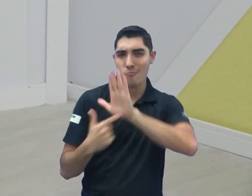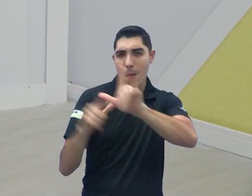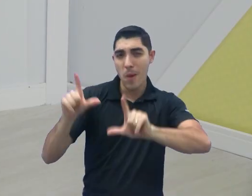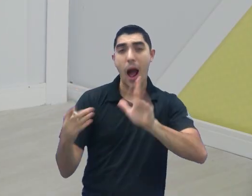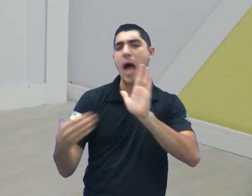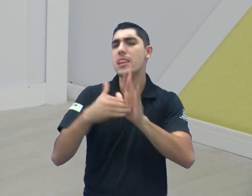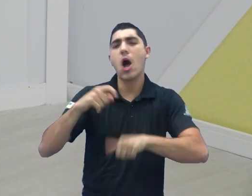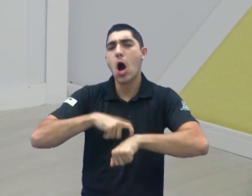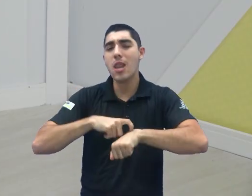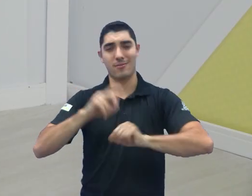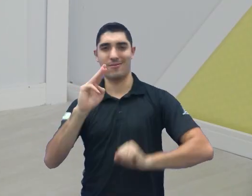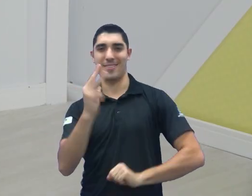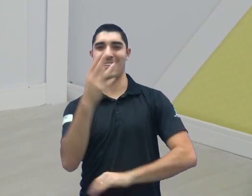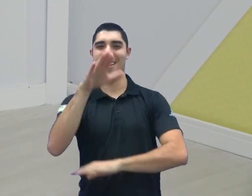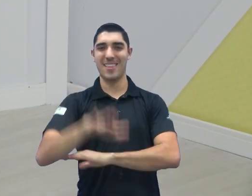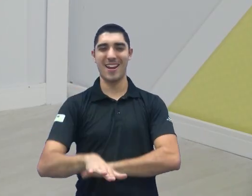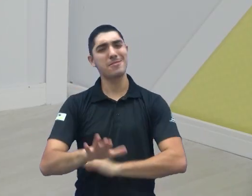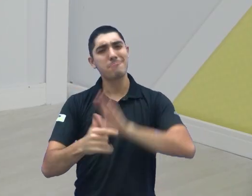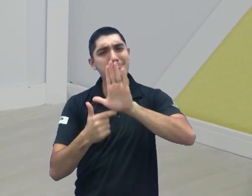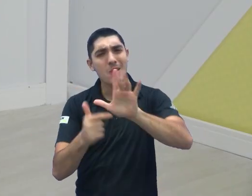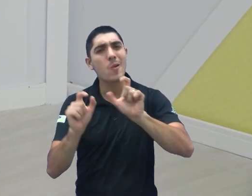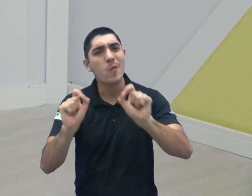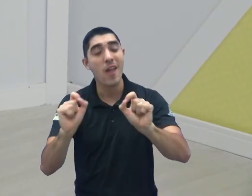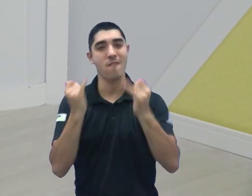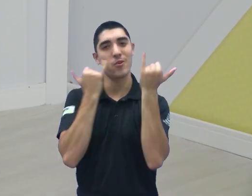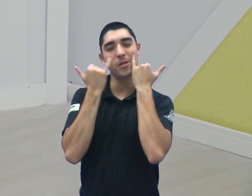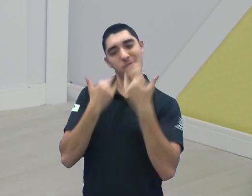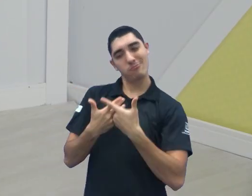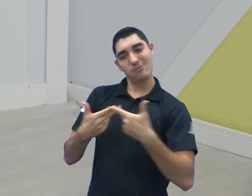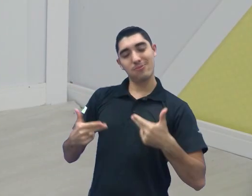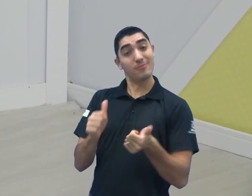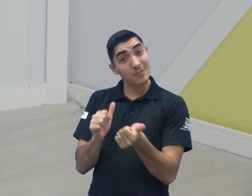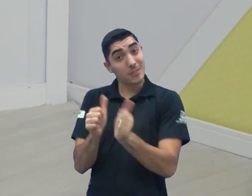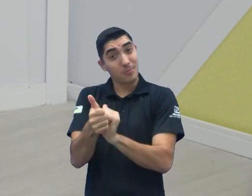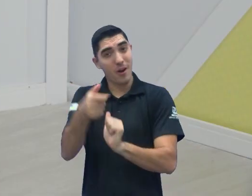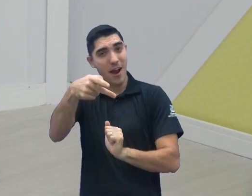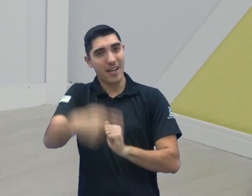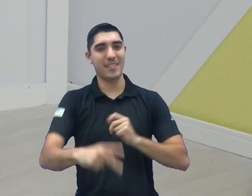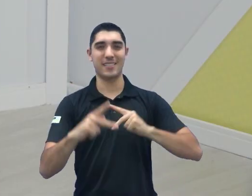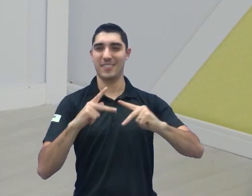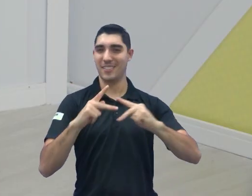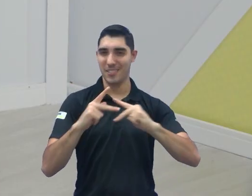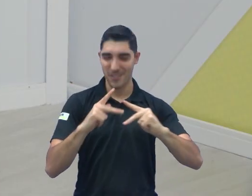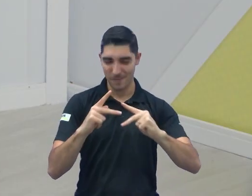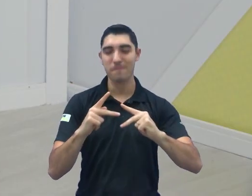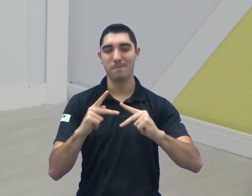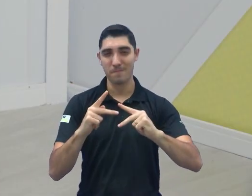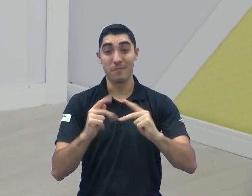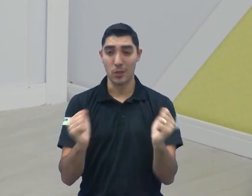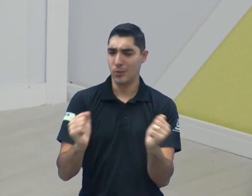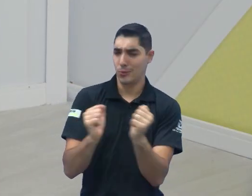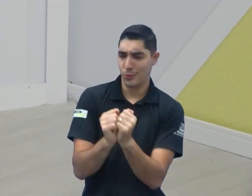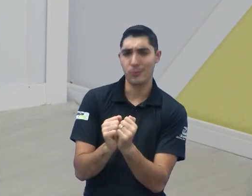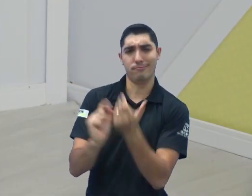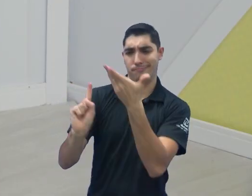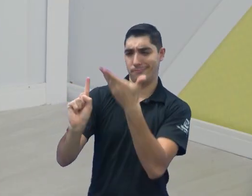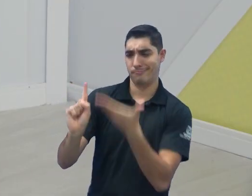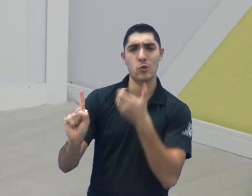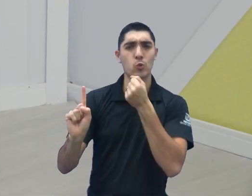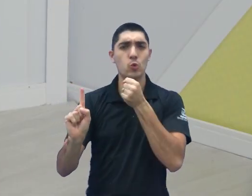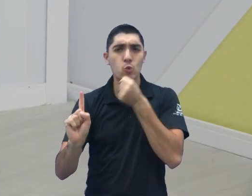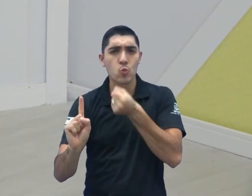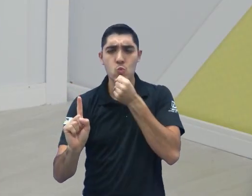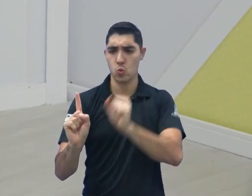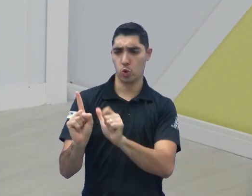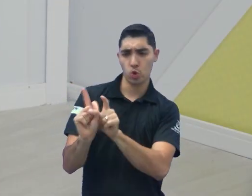3 da tarde, trazendo, claro, as principais informações do esporte aqui da nossa cidade. Aqui comigo ele,